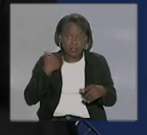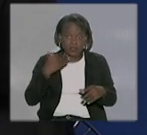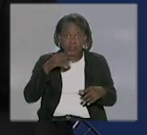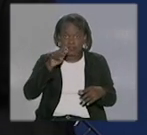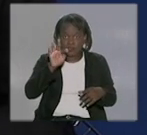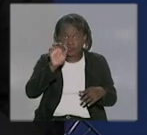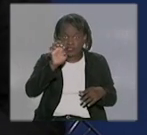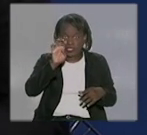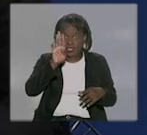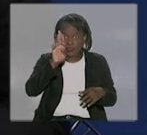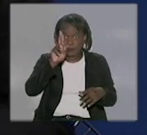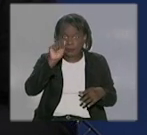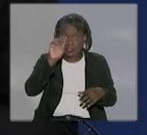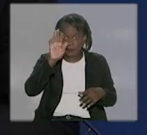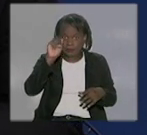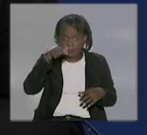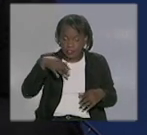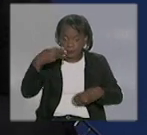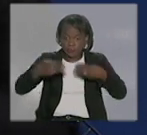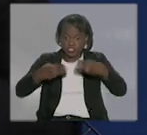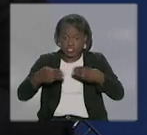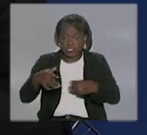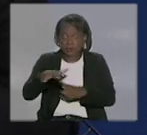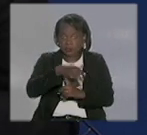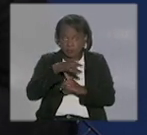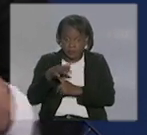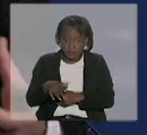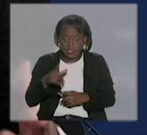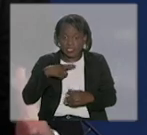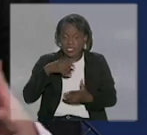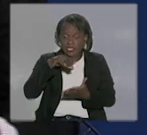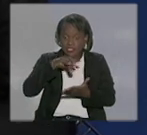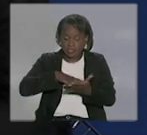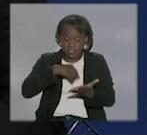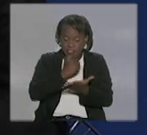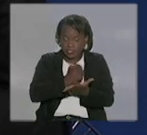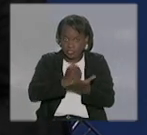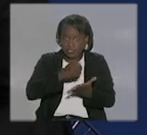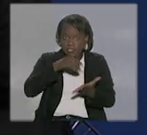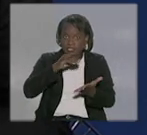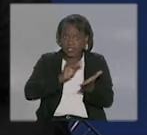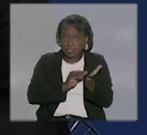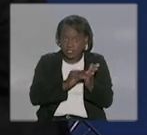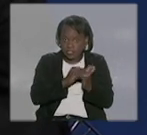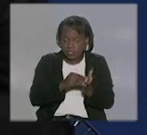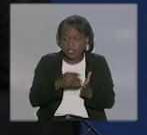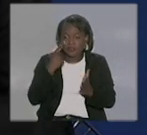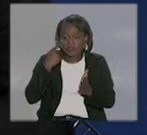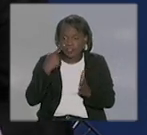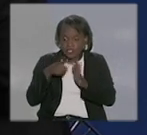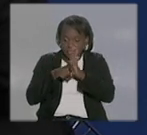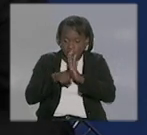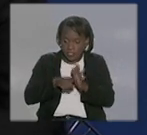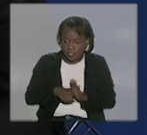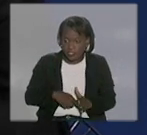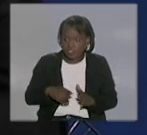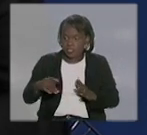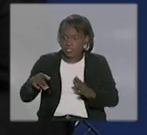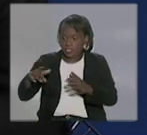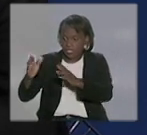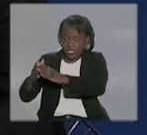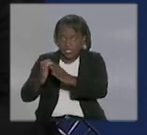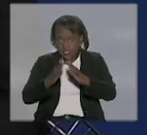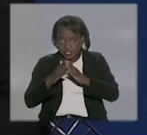apoiado o Ministério do Meio Ambiente a implementar o Cadastro Ambiental Rural, né, que é um mecanismo aí para checar se as propriedades